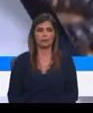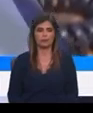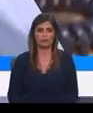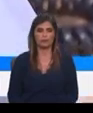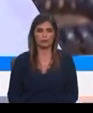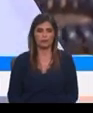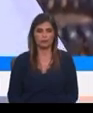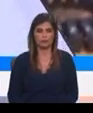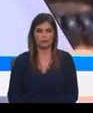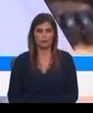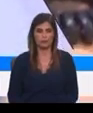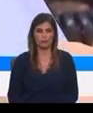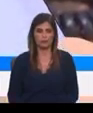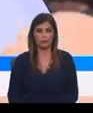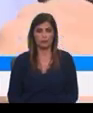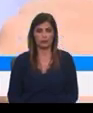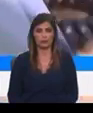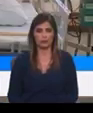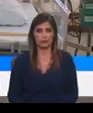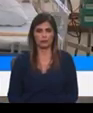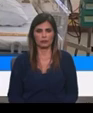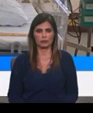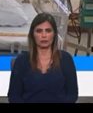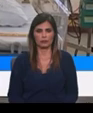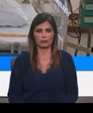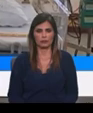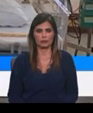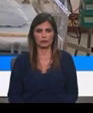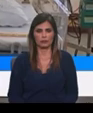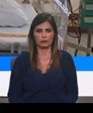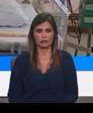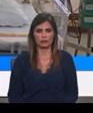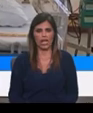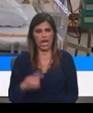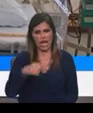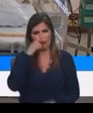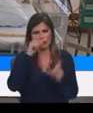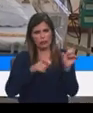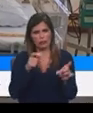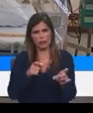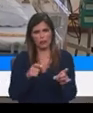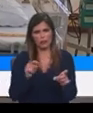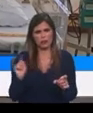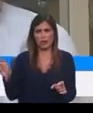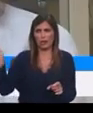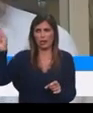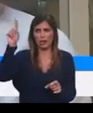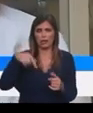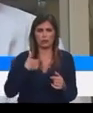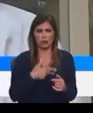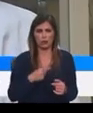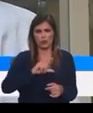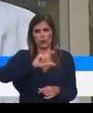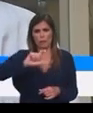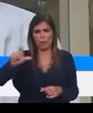dia. Sabah al khairi. Temos pessoas de todo o sítio. Temos do Nepal,